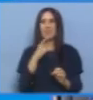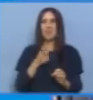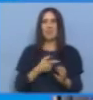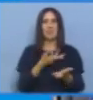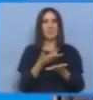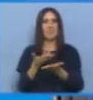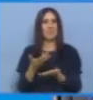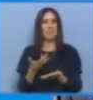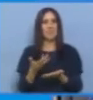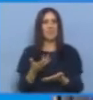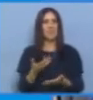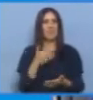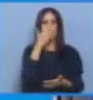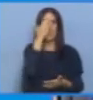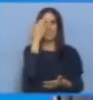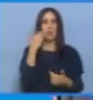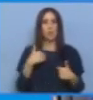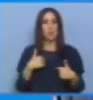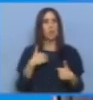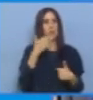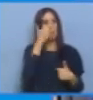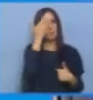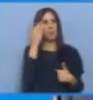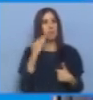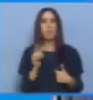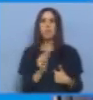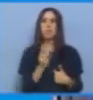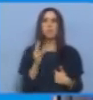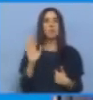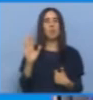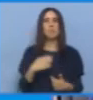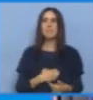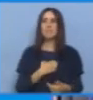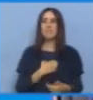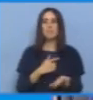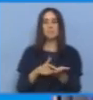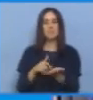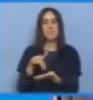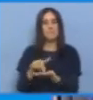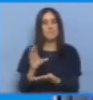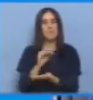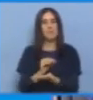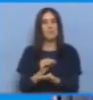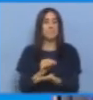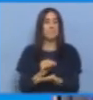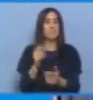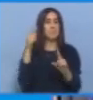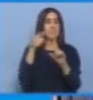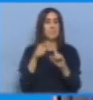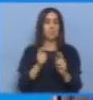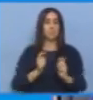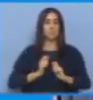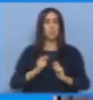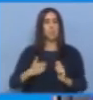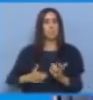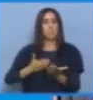é? E é muito difícil. No meu caso foi muito difícil. Estive lá 3 meses, sentia que precisava de estar lá mais, mas foi a missão que eu me propus